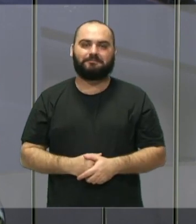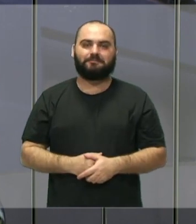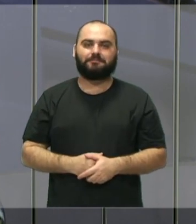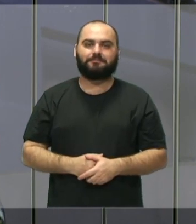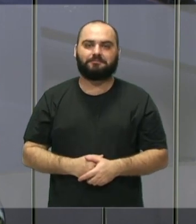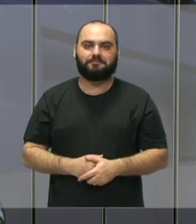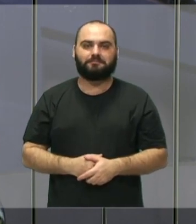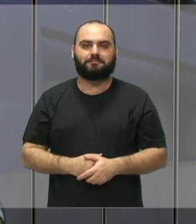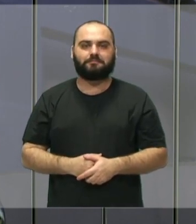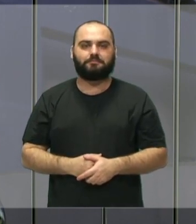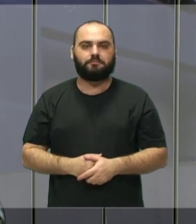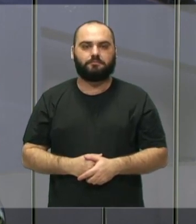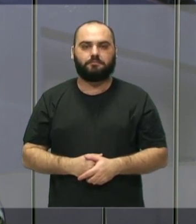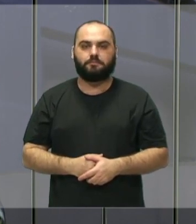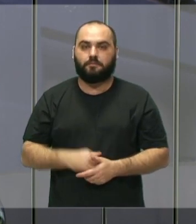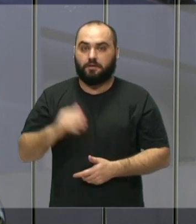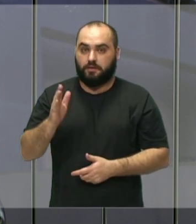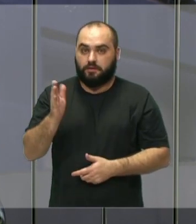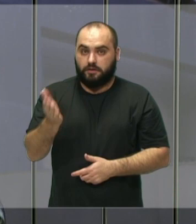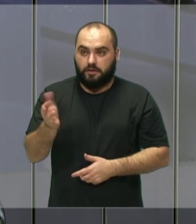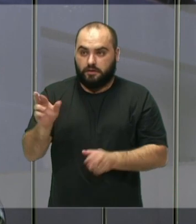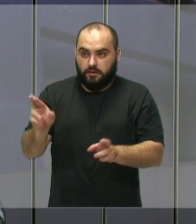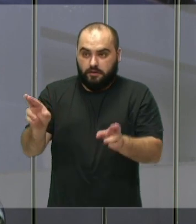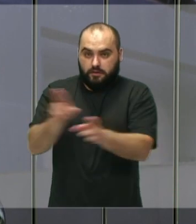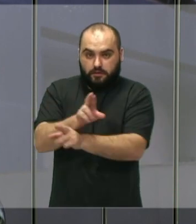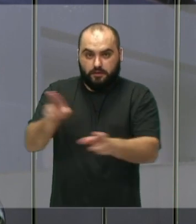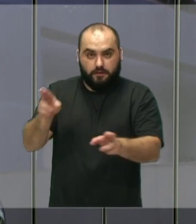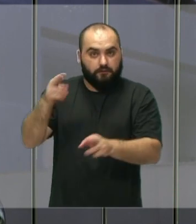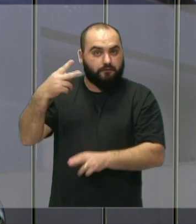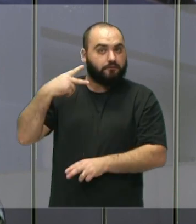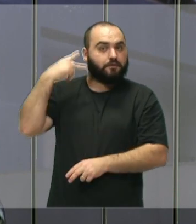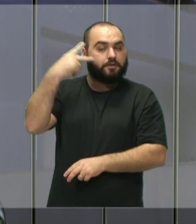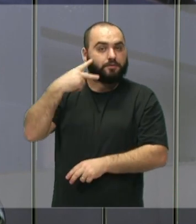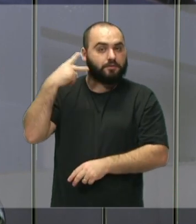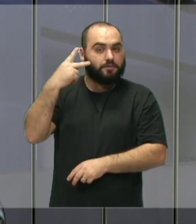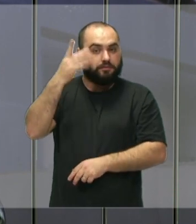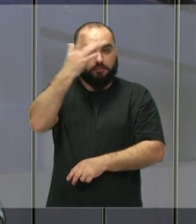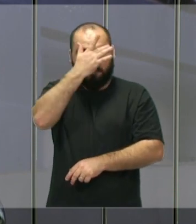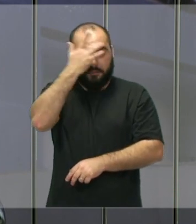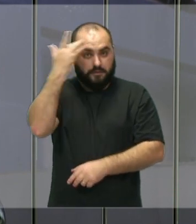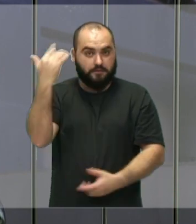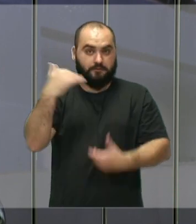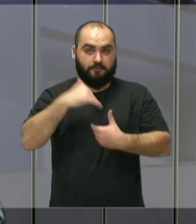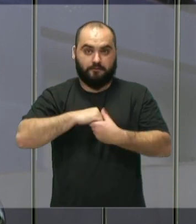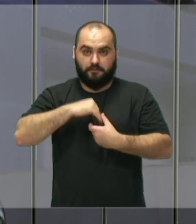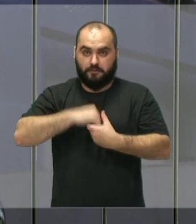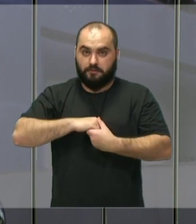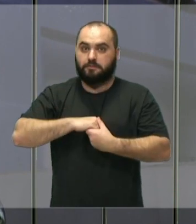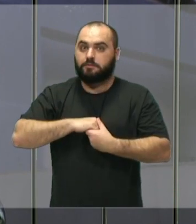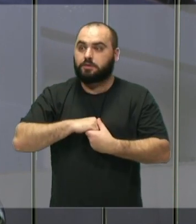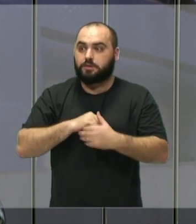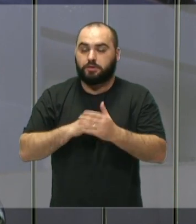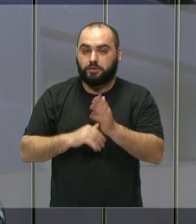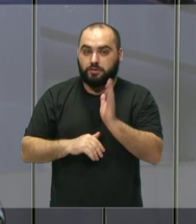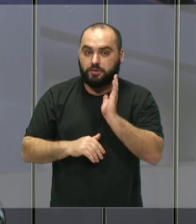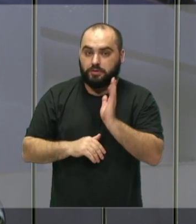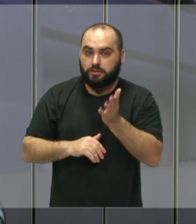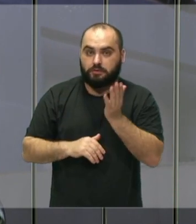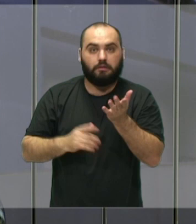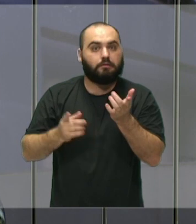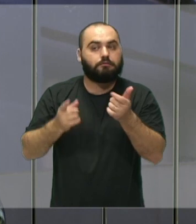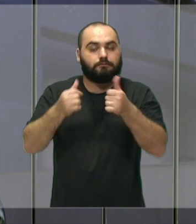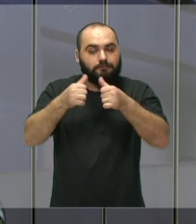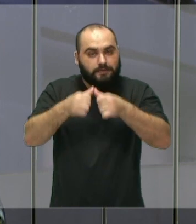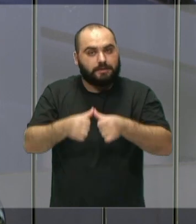O fato de a relação vereadora-eleitor, em muitos sentidos, me